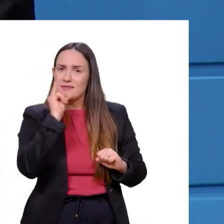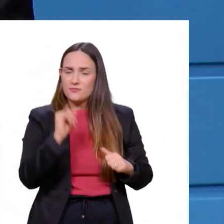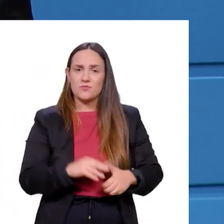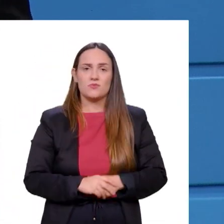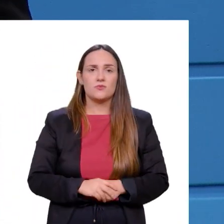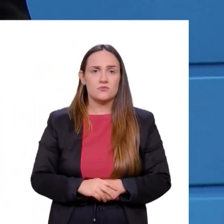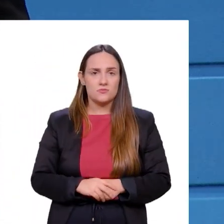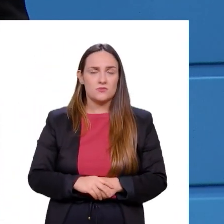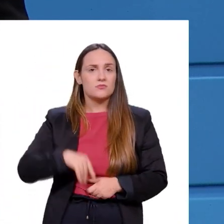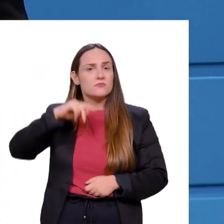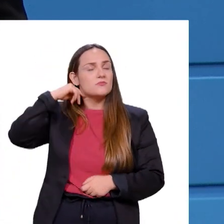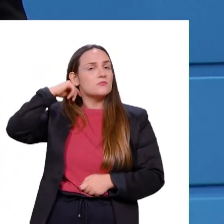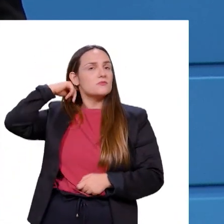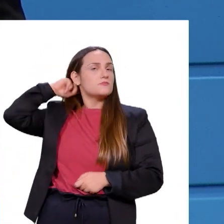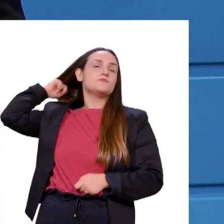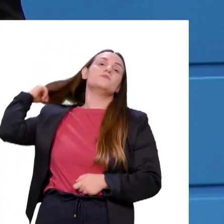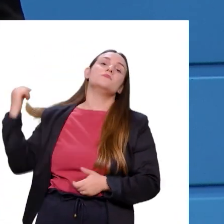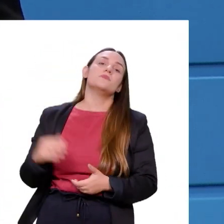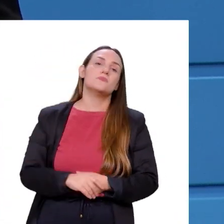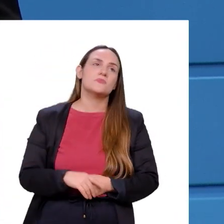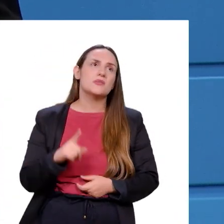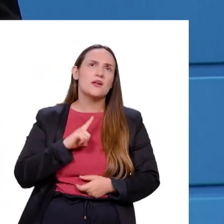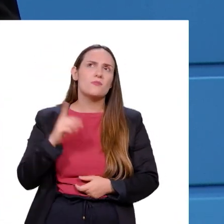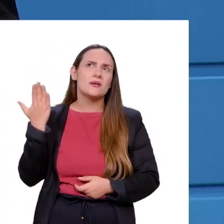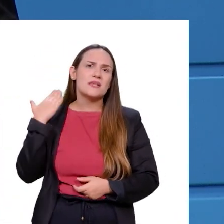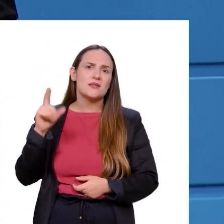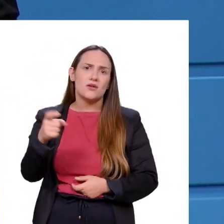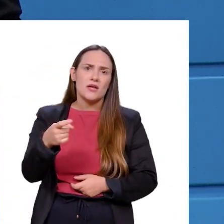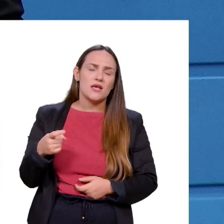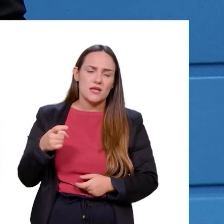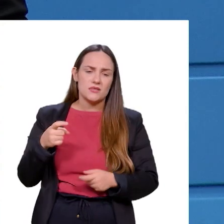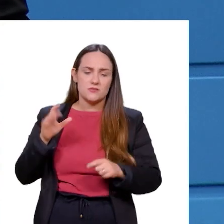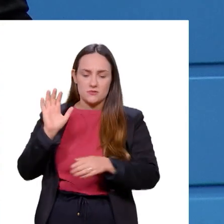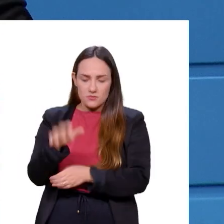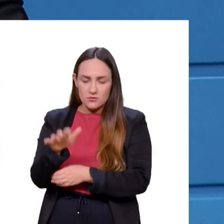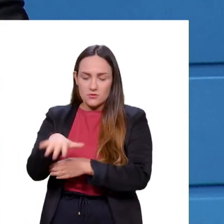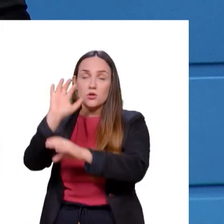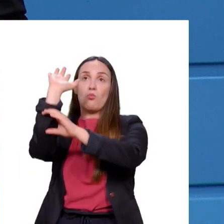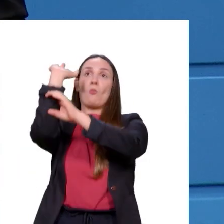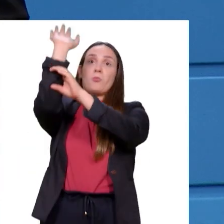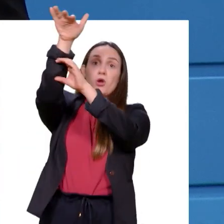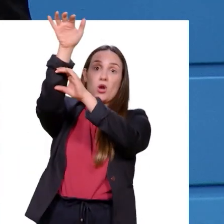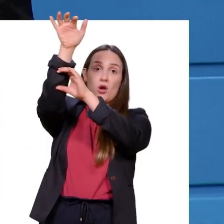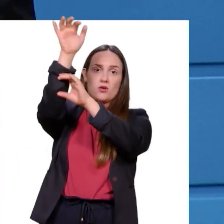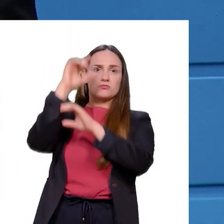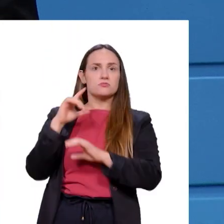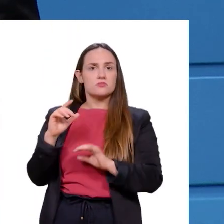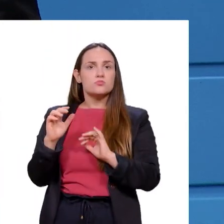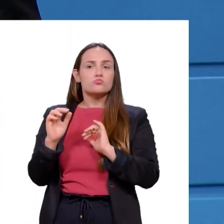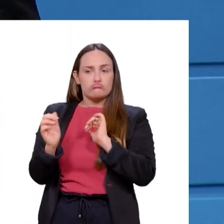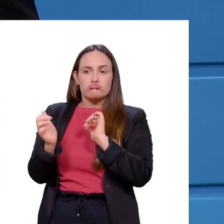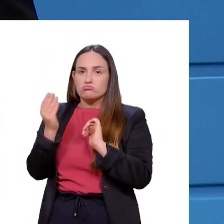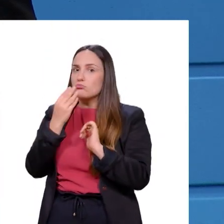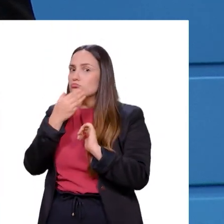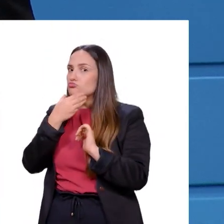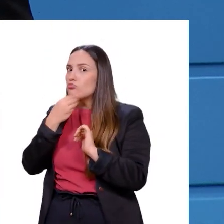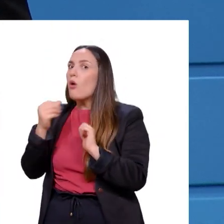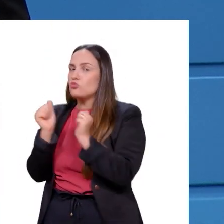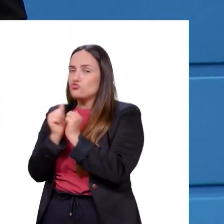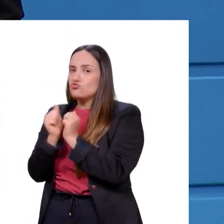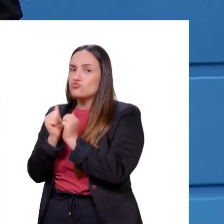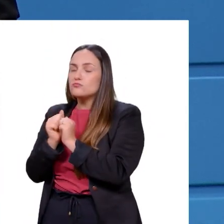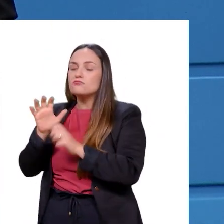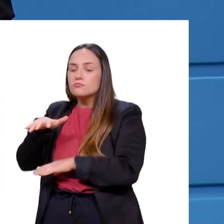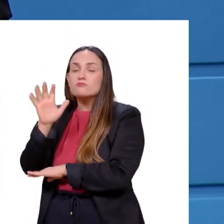uma mudança aqui de um ex-jogador de basquete. Jogava em clubes masculinos,